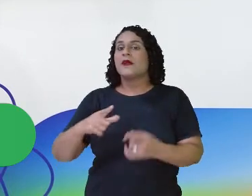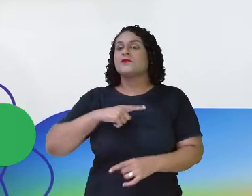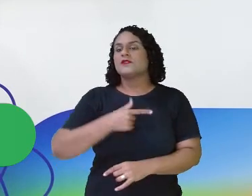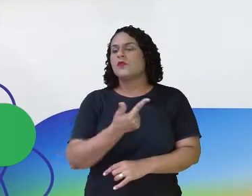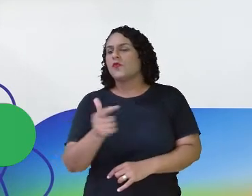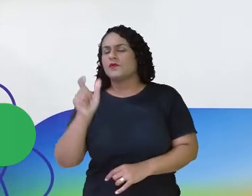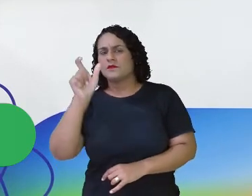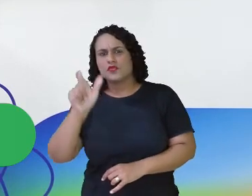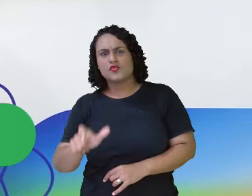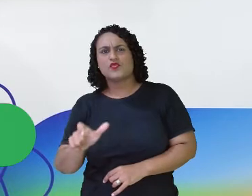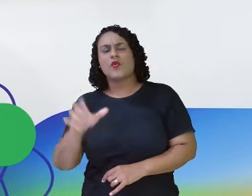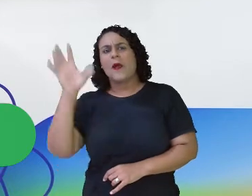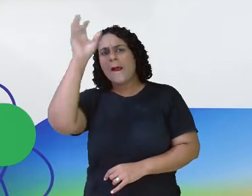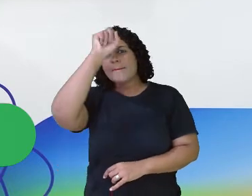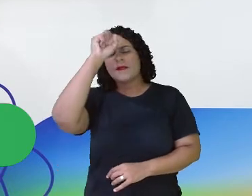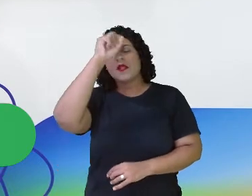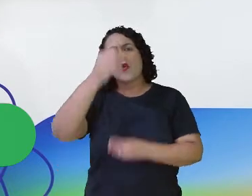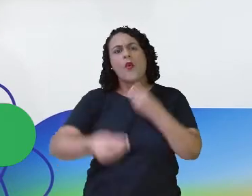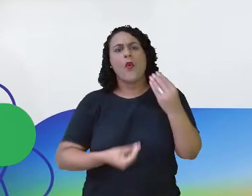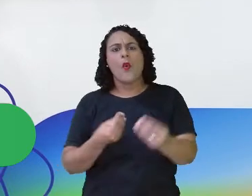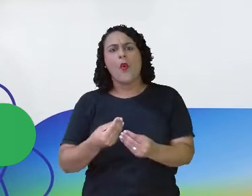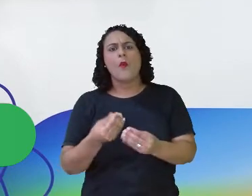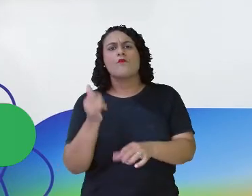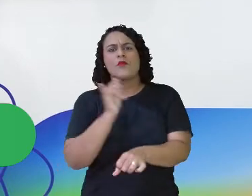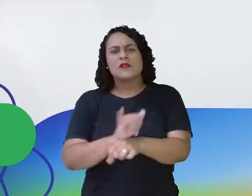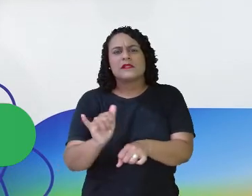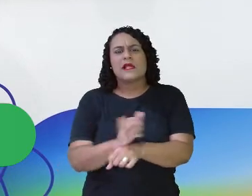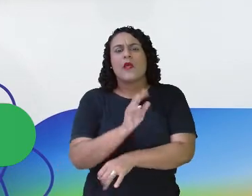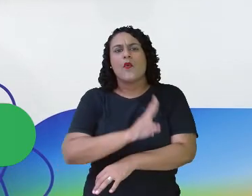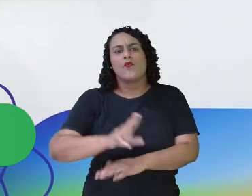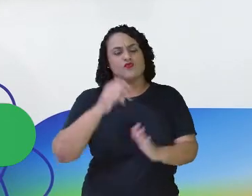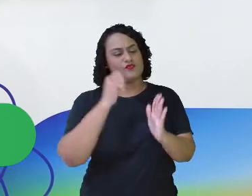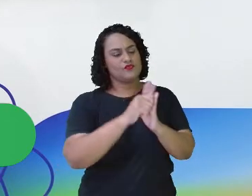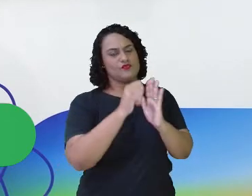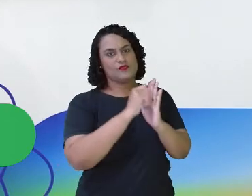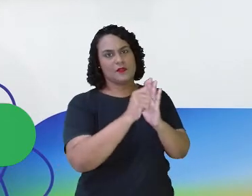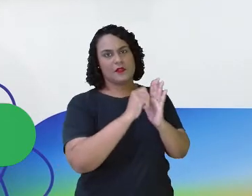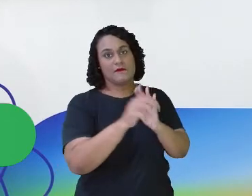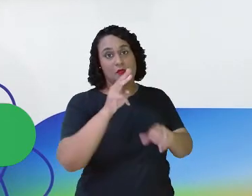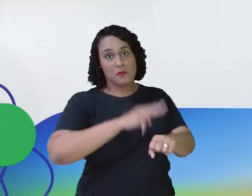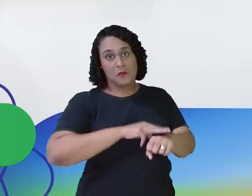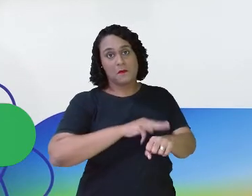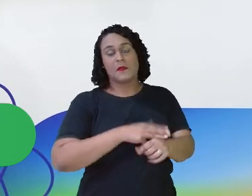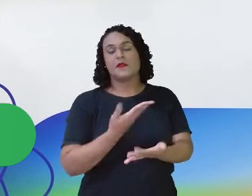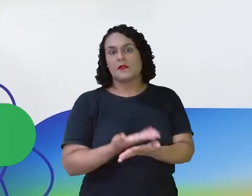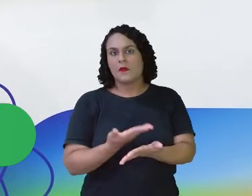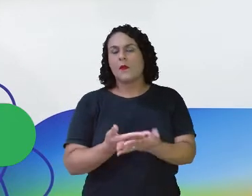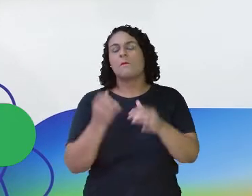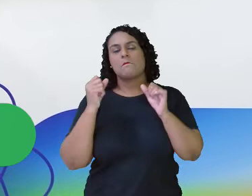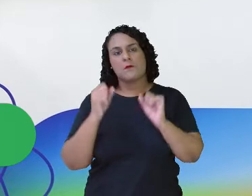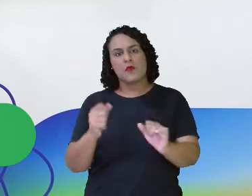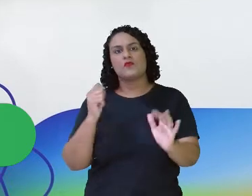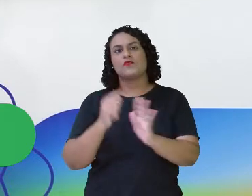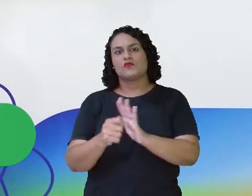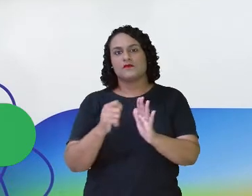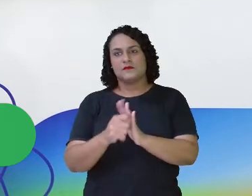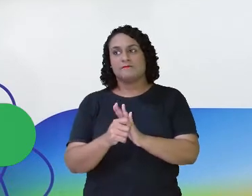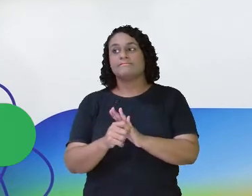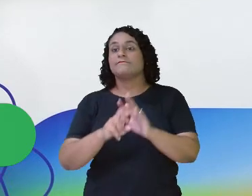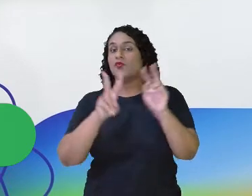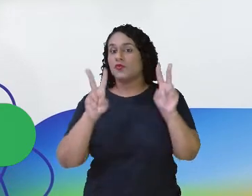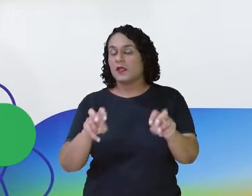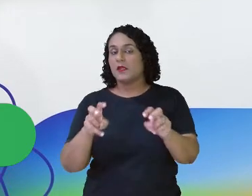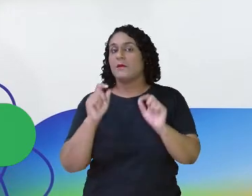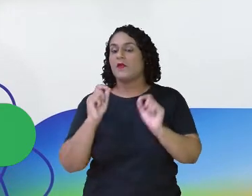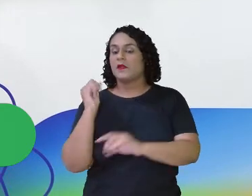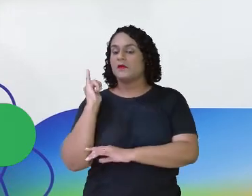fique à vontade. Então, o primeiro tipo que vamos trabalhar essa semana é conto tradicional. Só que antes eu